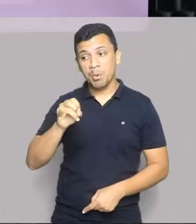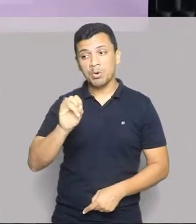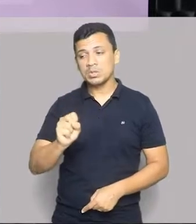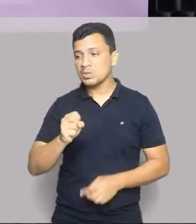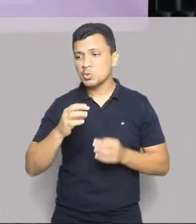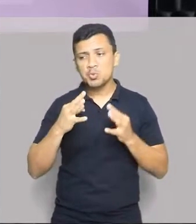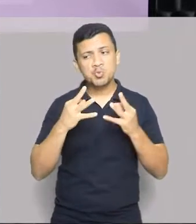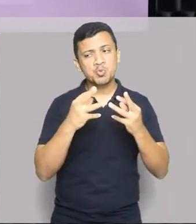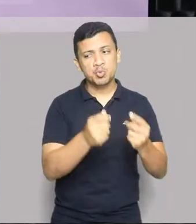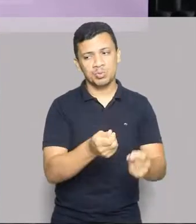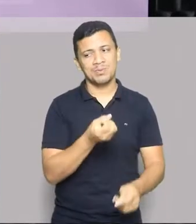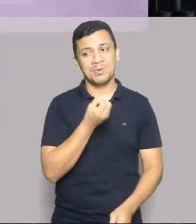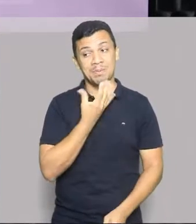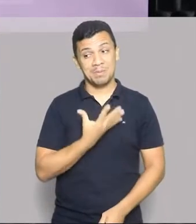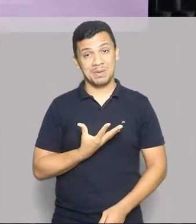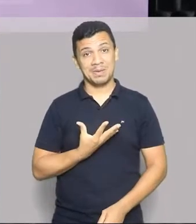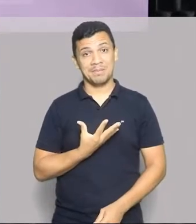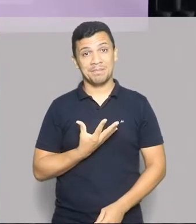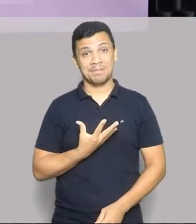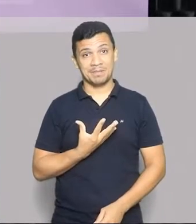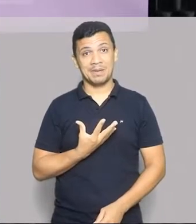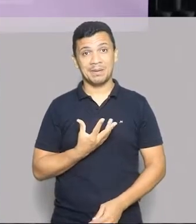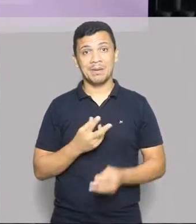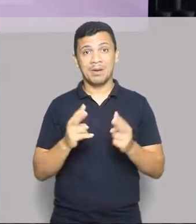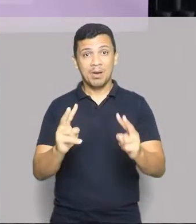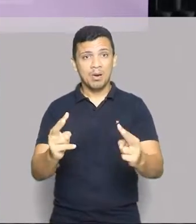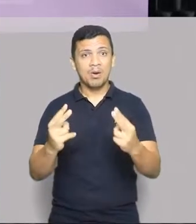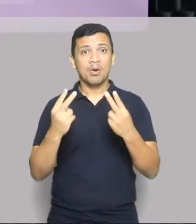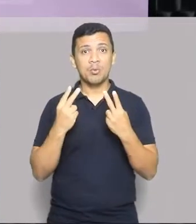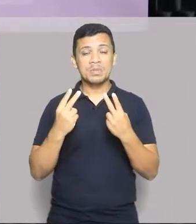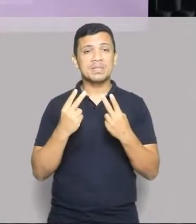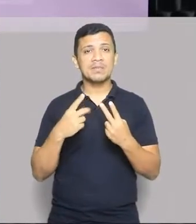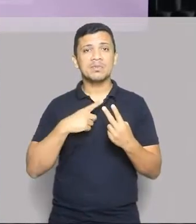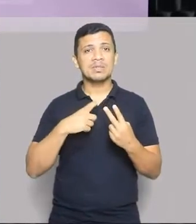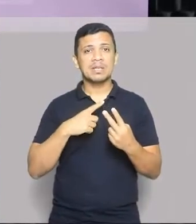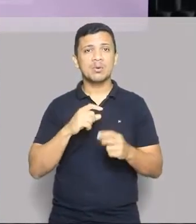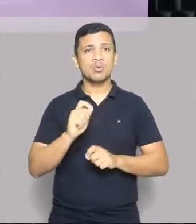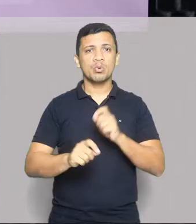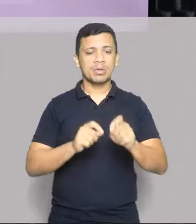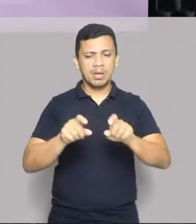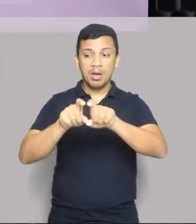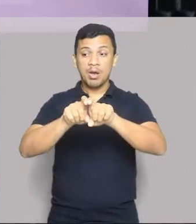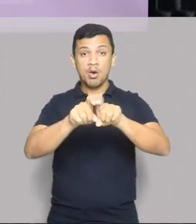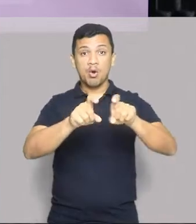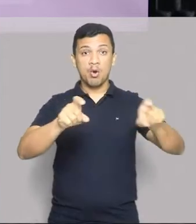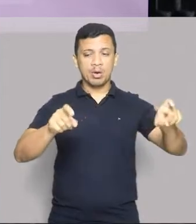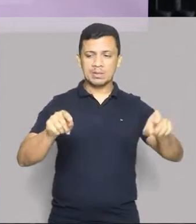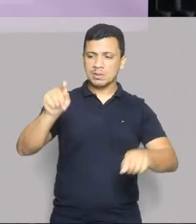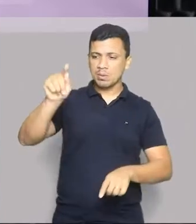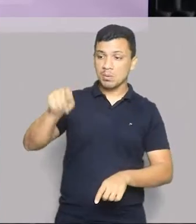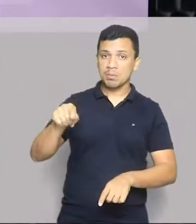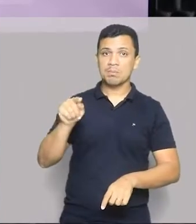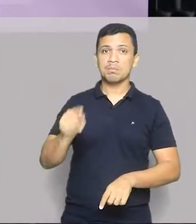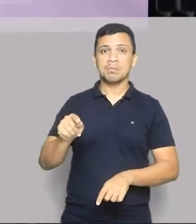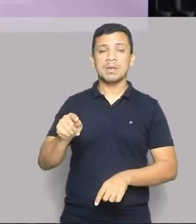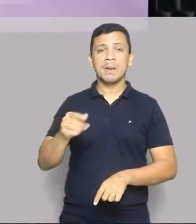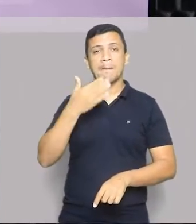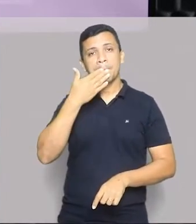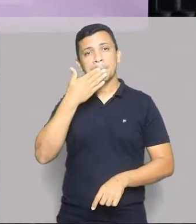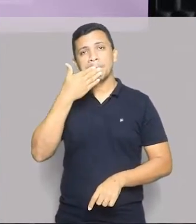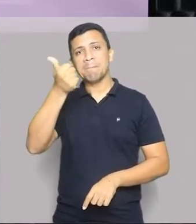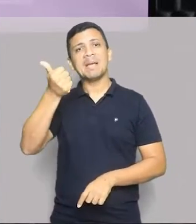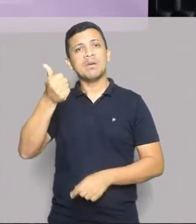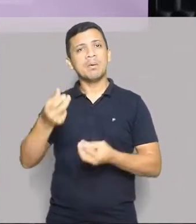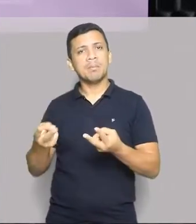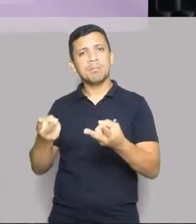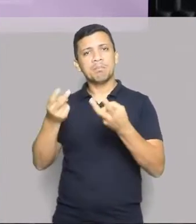bem. Observa como o imperativo, né, ele marca, né, ele delineia melhor a noção